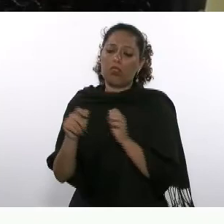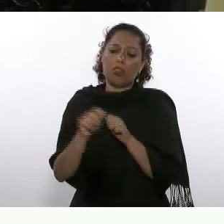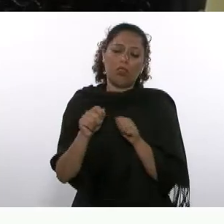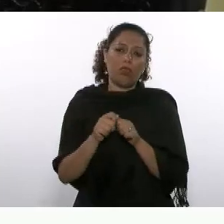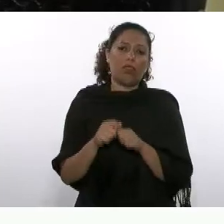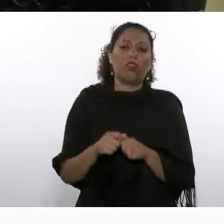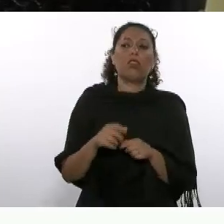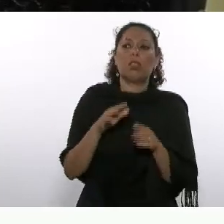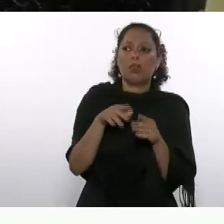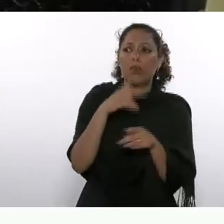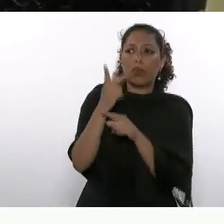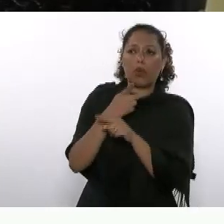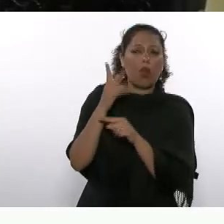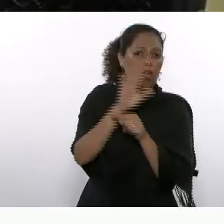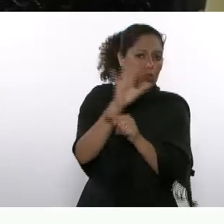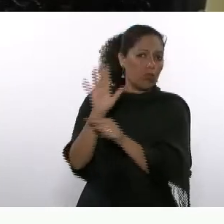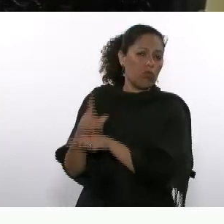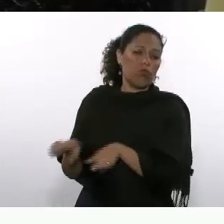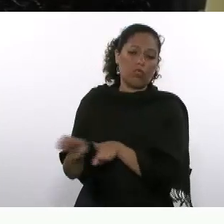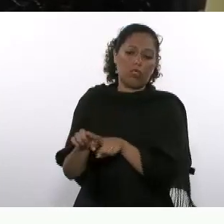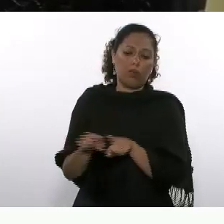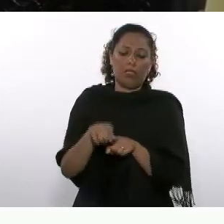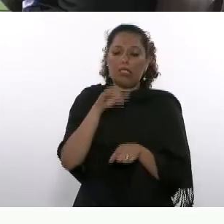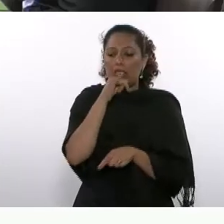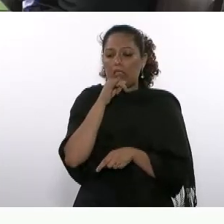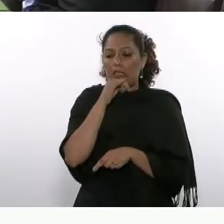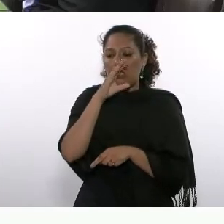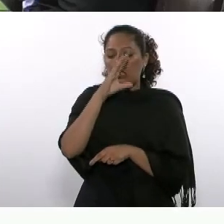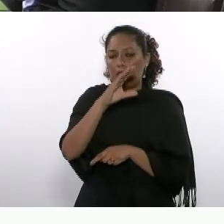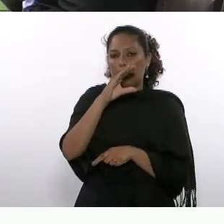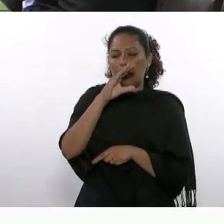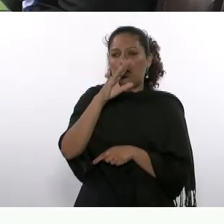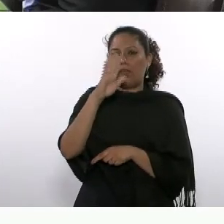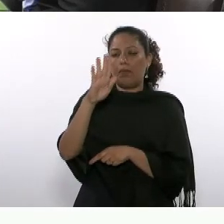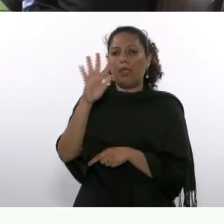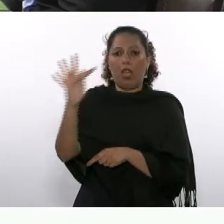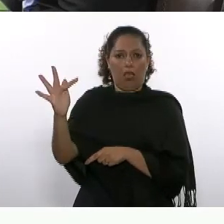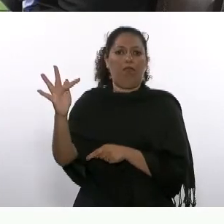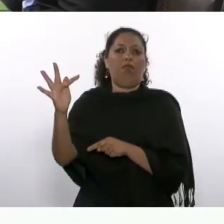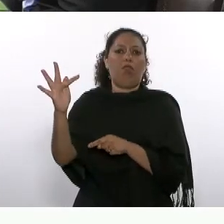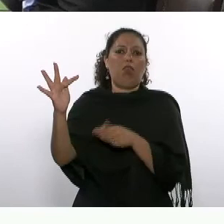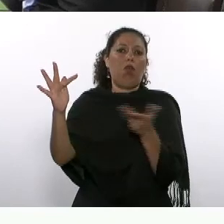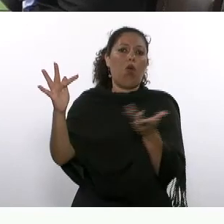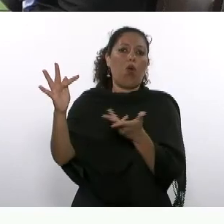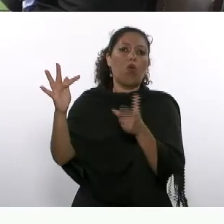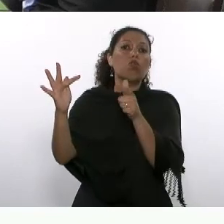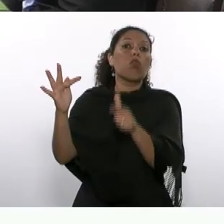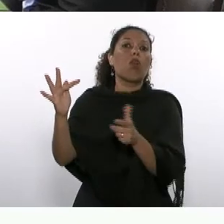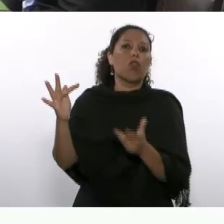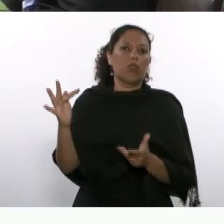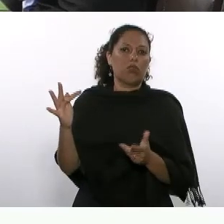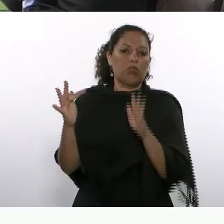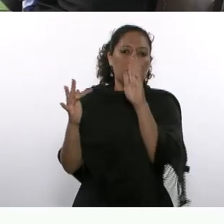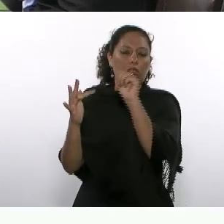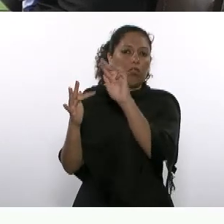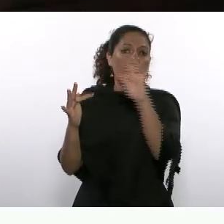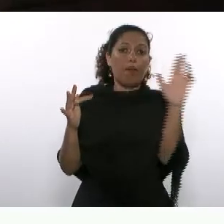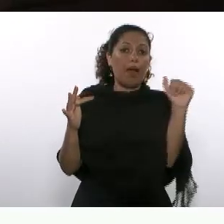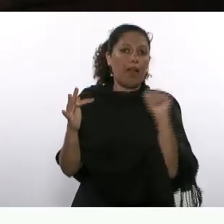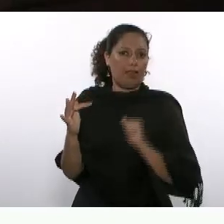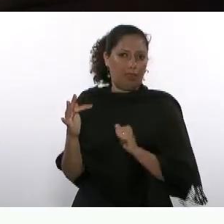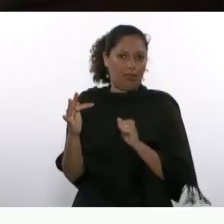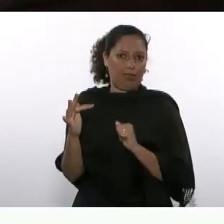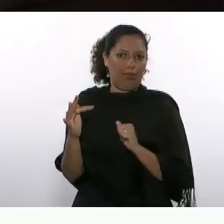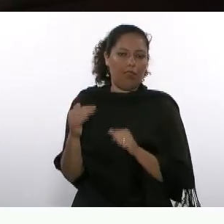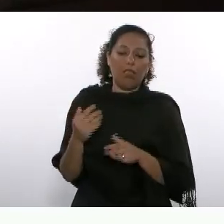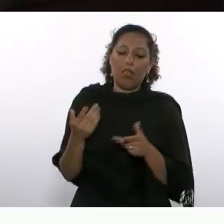buscar apoio, porque se imaginar a CBF na Barra da Tijuca, que é pouco visitada e que tem um acervo maravilhoso, poderia contribuir.